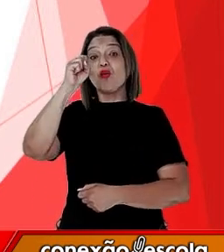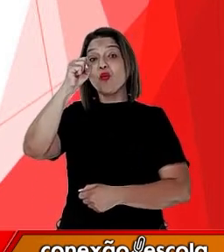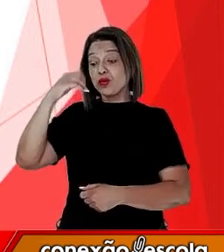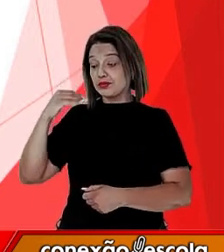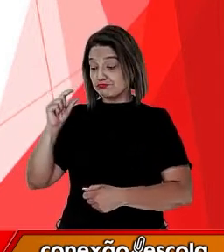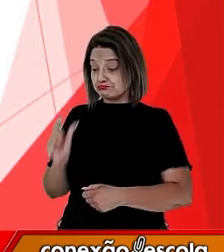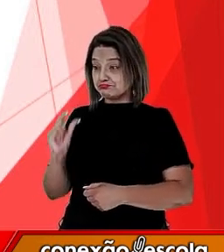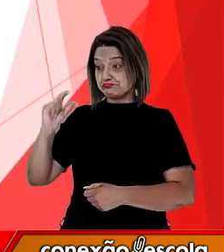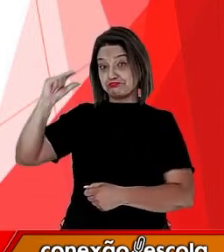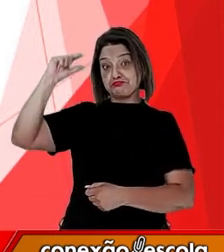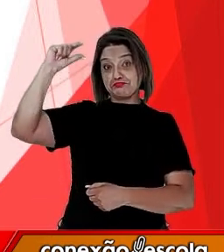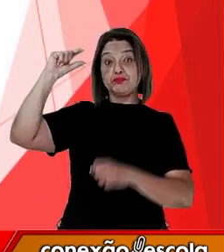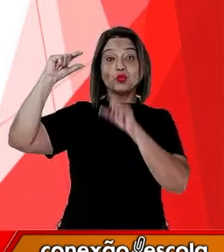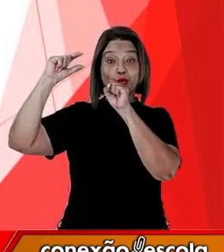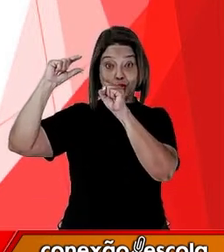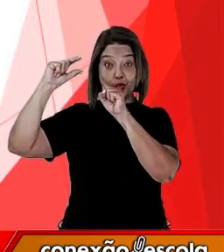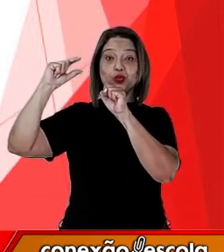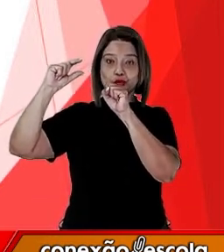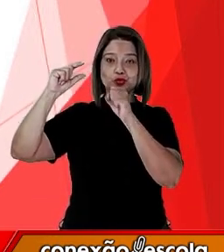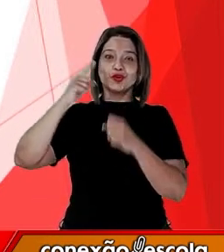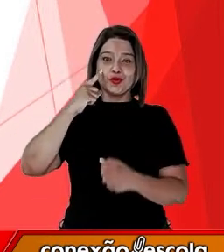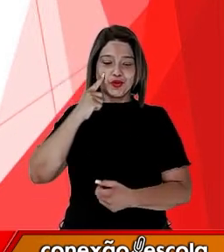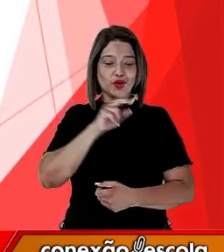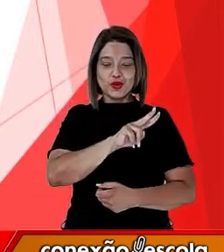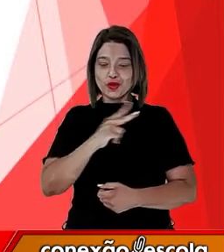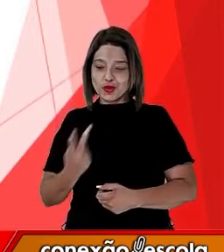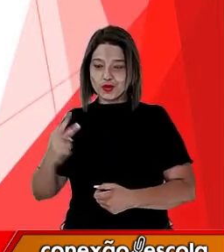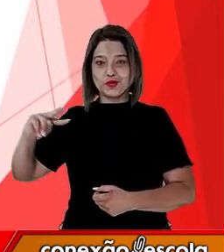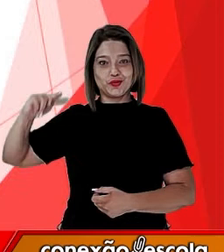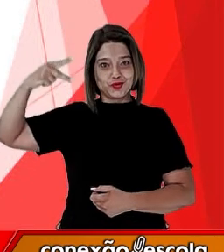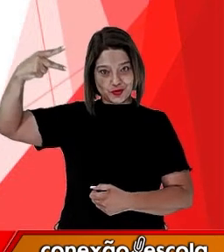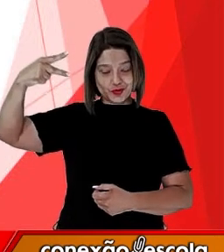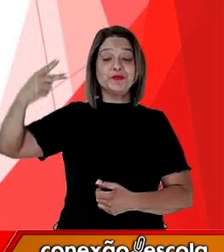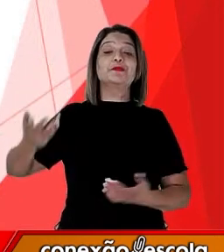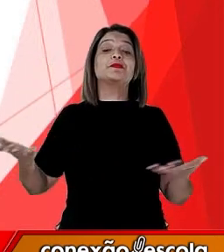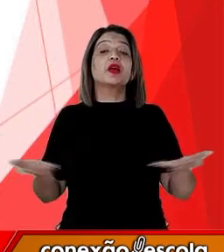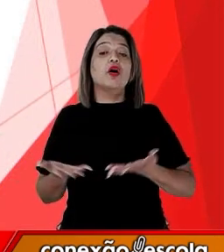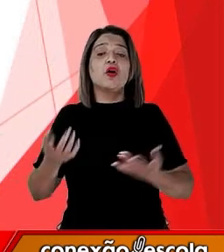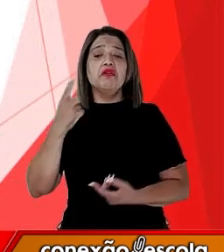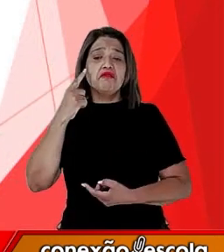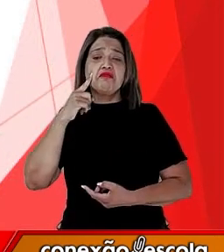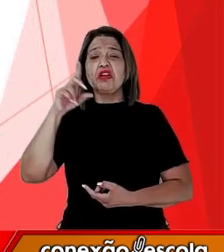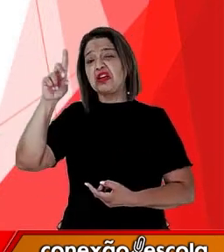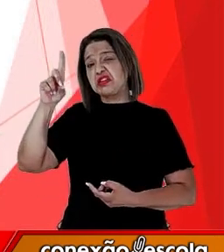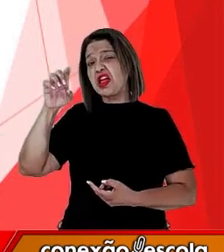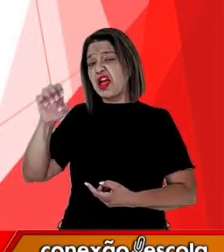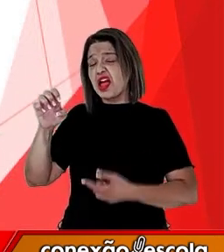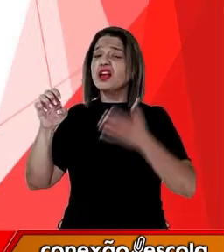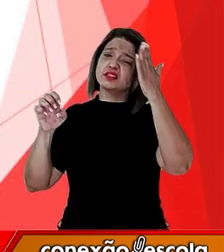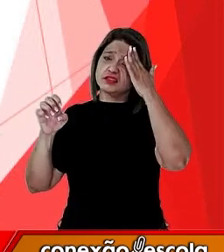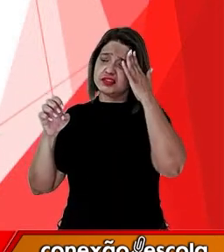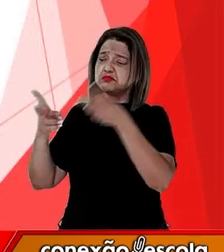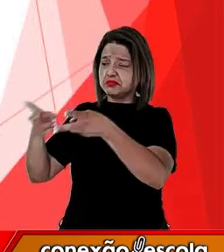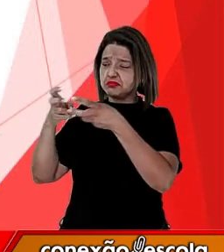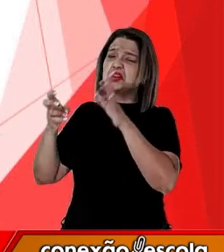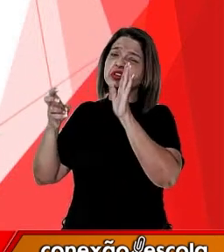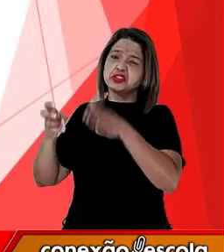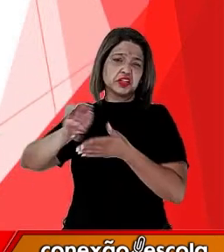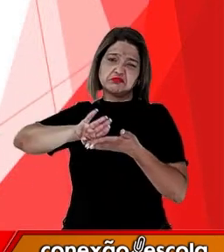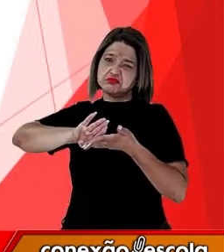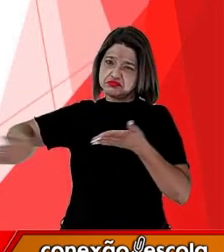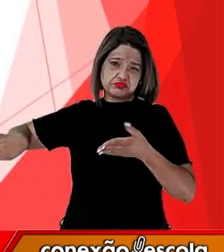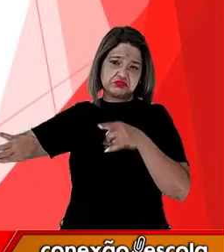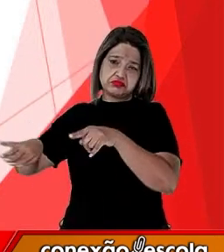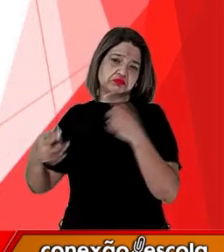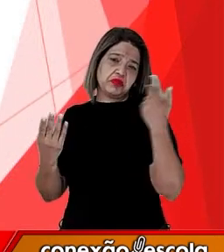O dobro e o dobro. E a figura B não é. A figura D e a figura E já estão dispensadas automaticamente, porque